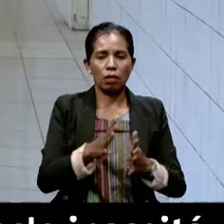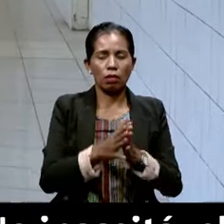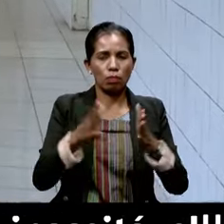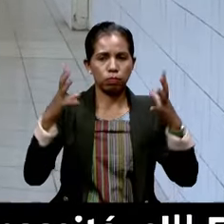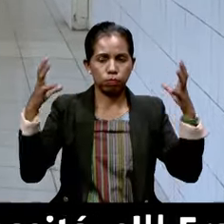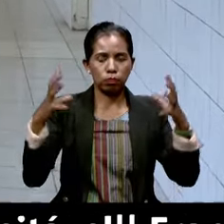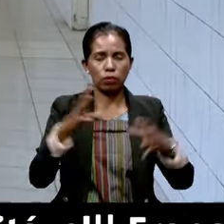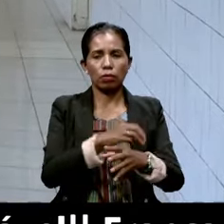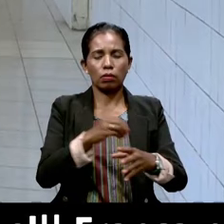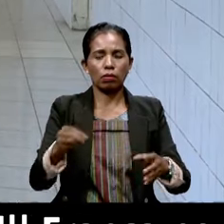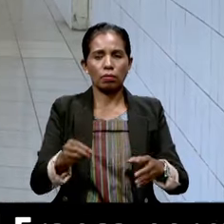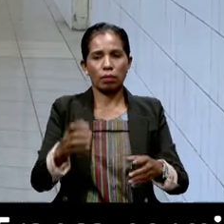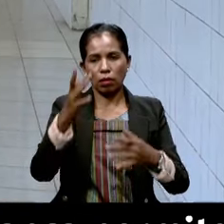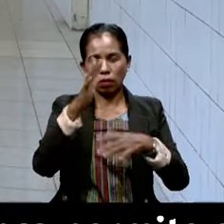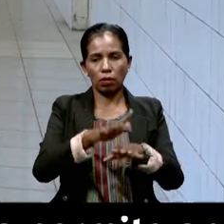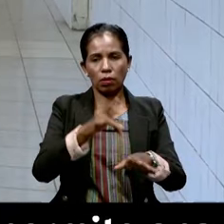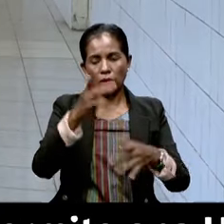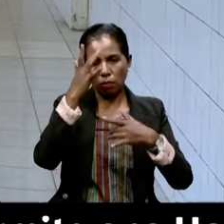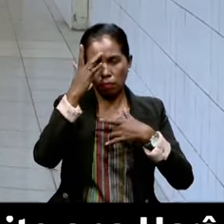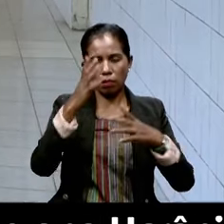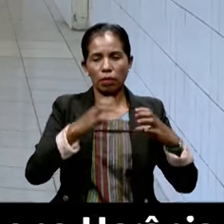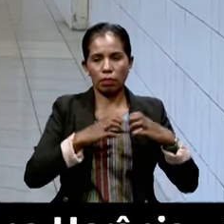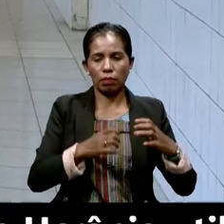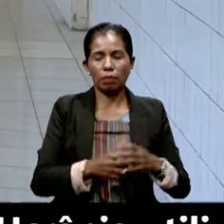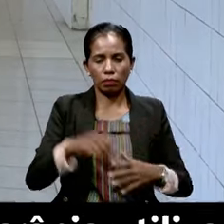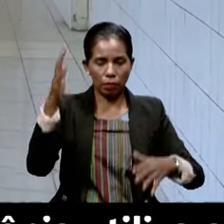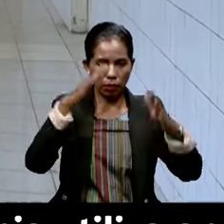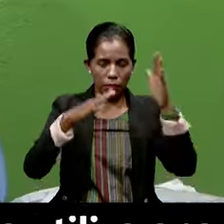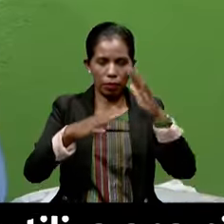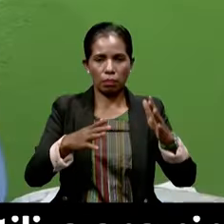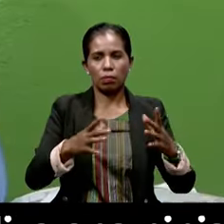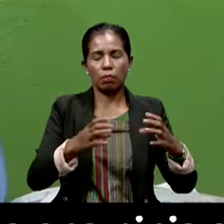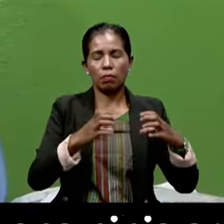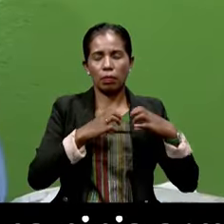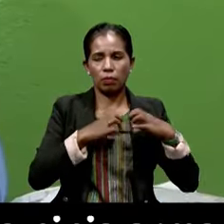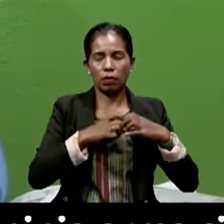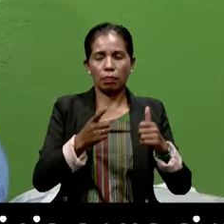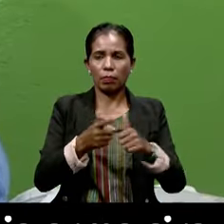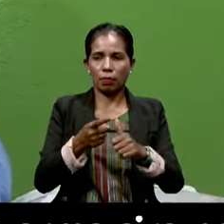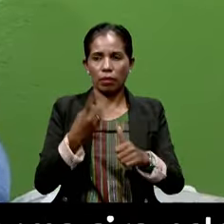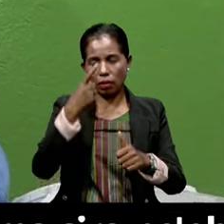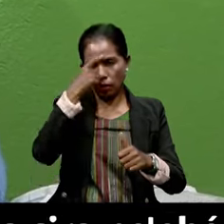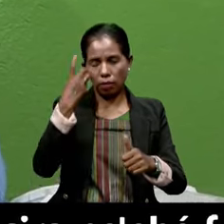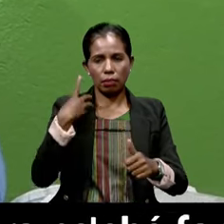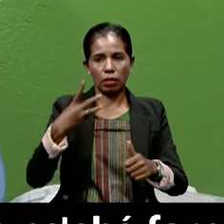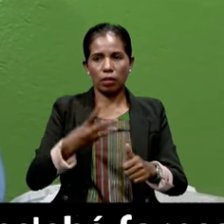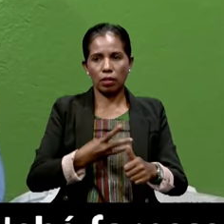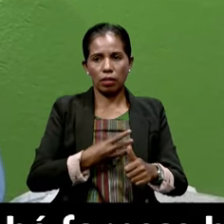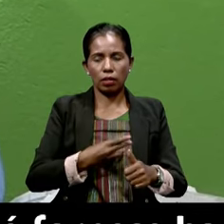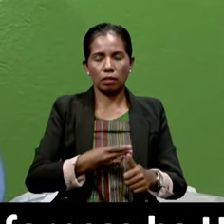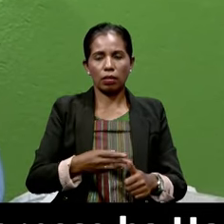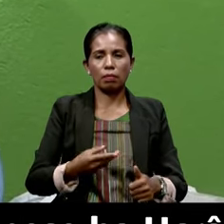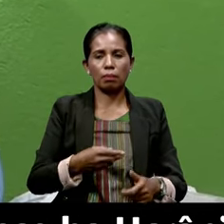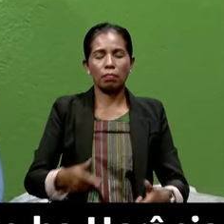barak, bela afeita ba moras fuan. Problema ataka san fuan ne, primeiro tamba itane lifestyle, itane gaya hidup